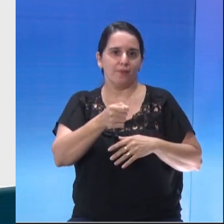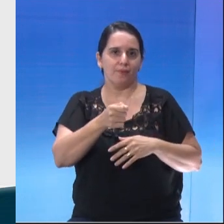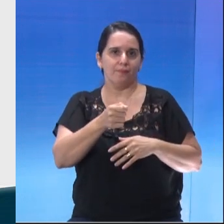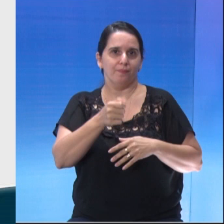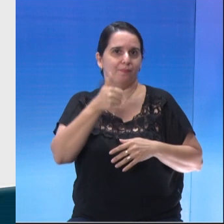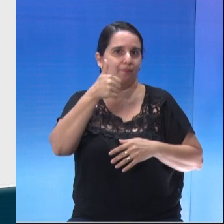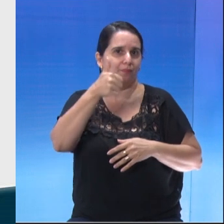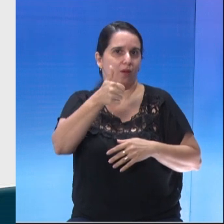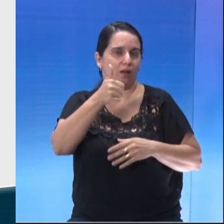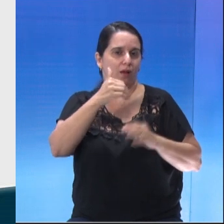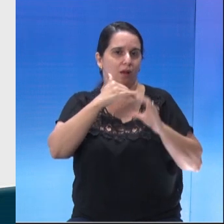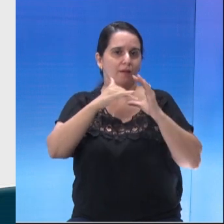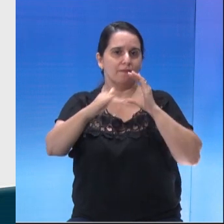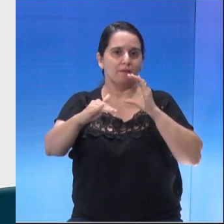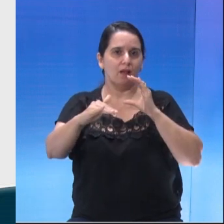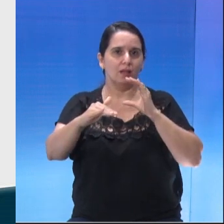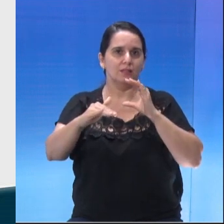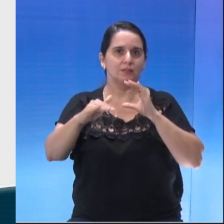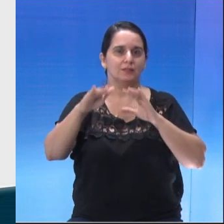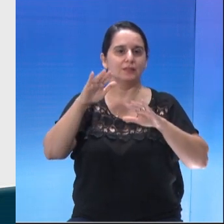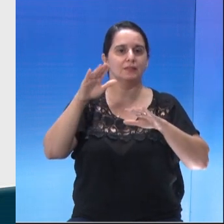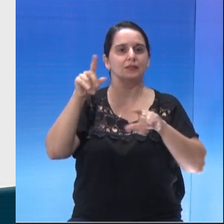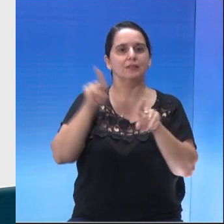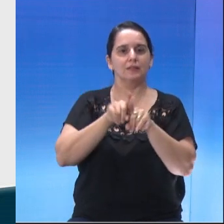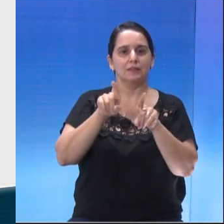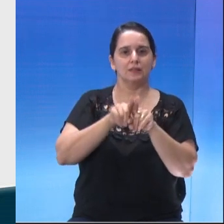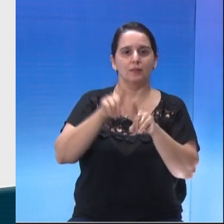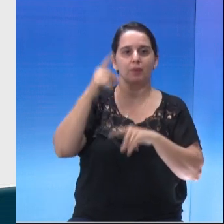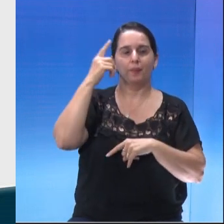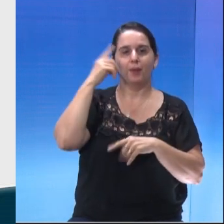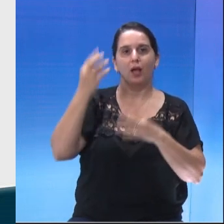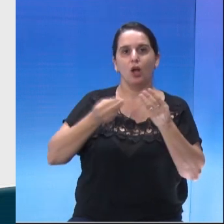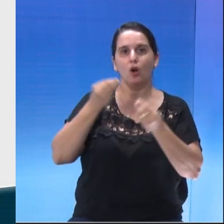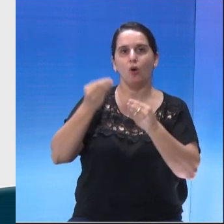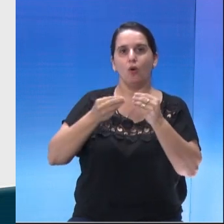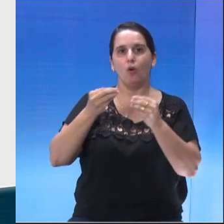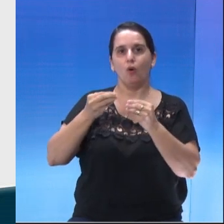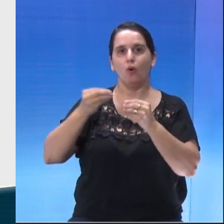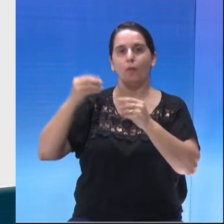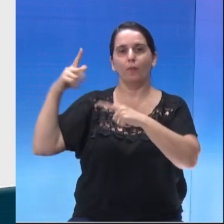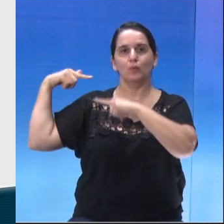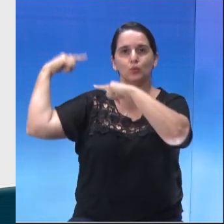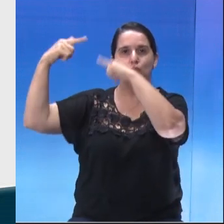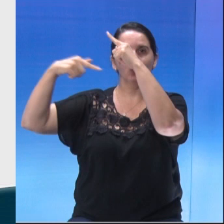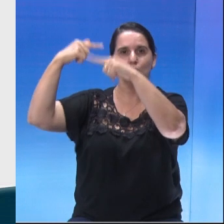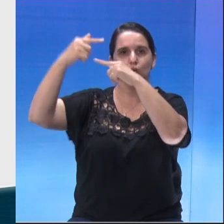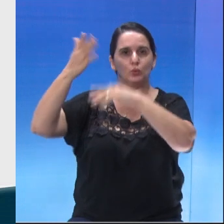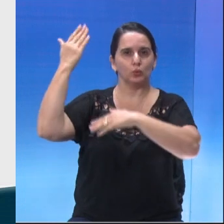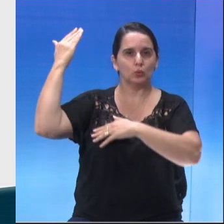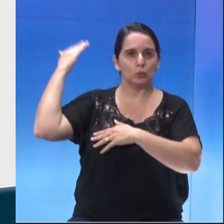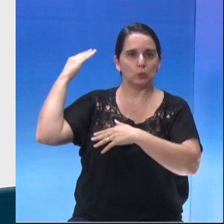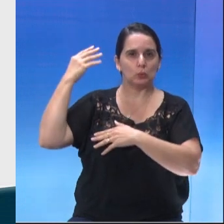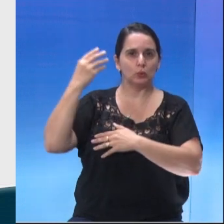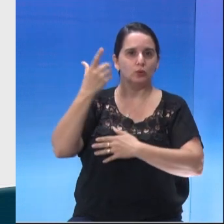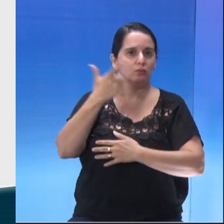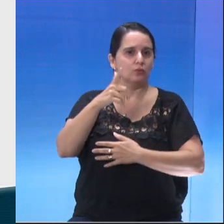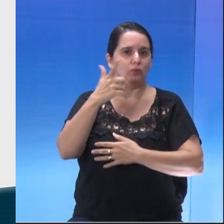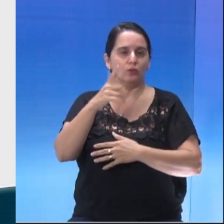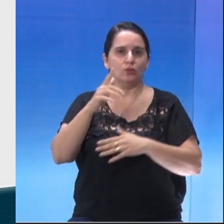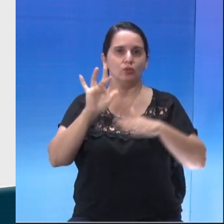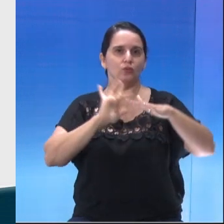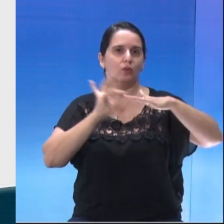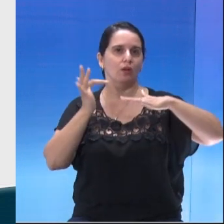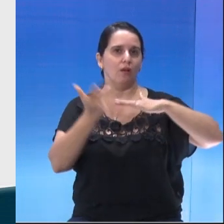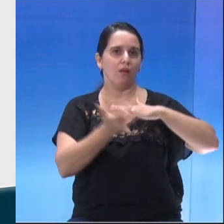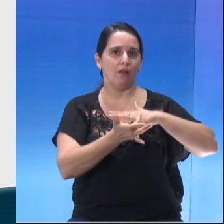enviar. Você talvez também reflita sobre como as gerações passadas puderam viver sem mídias